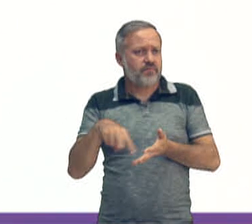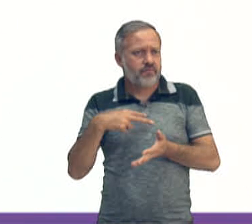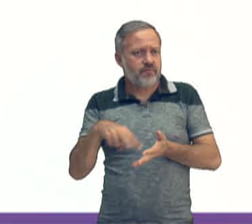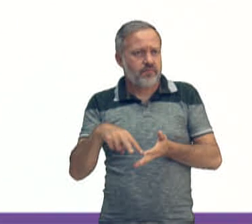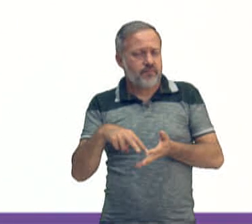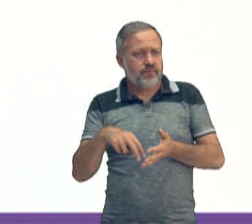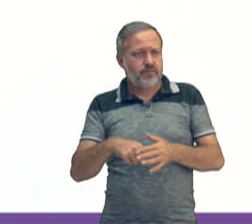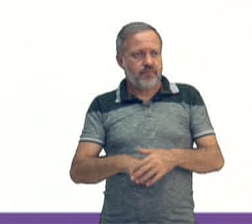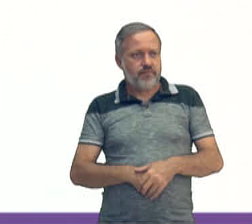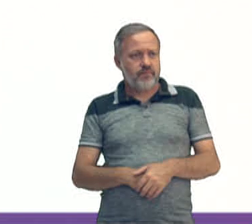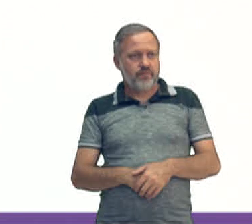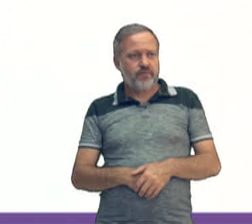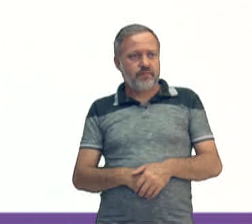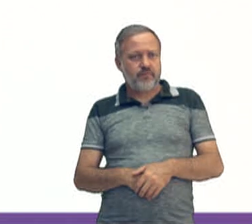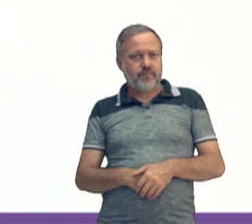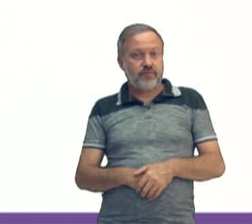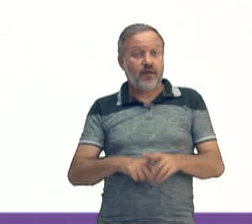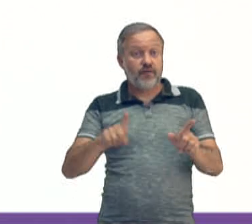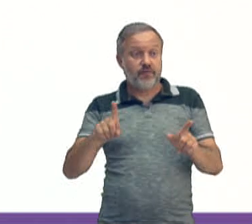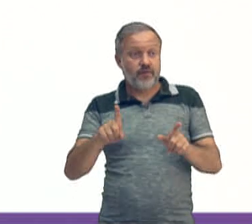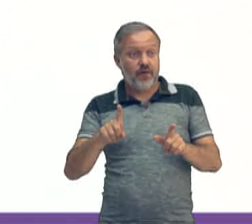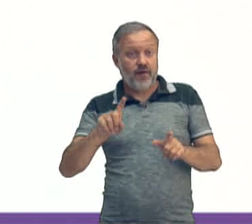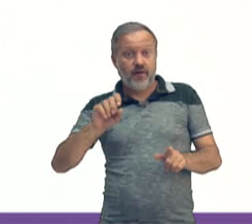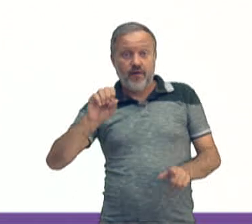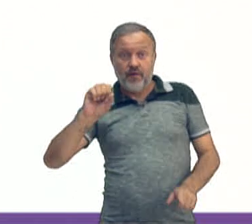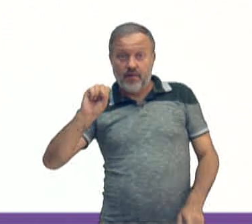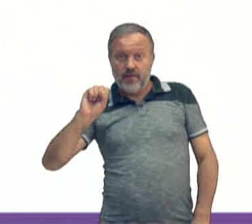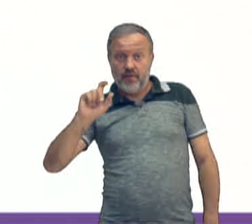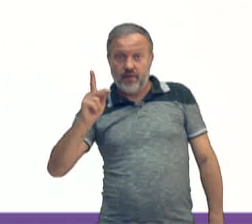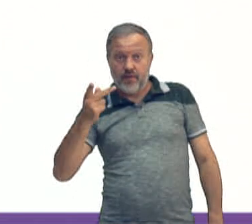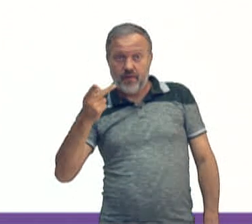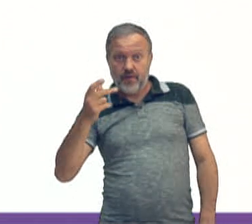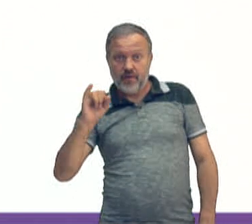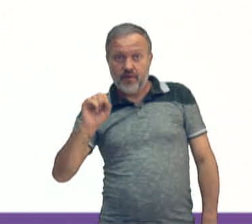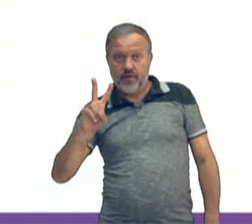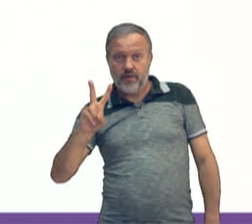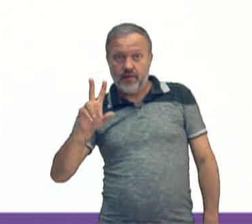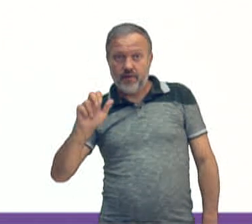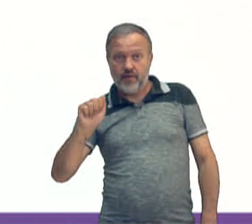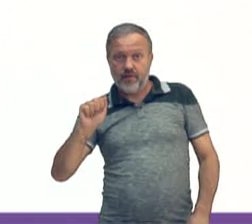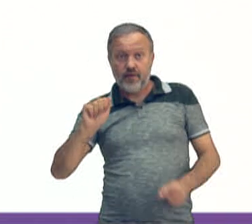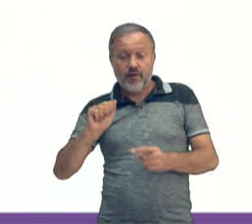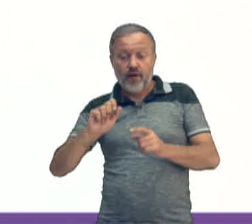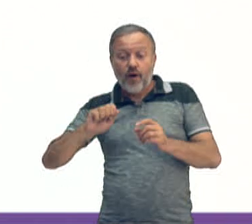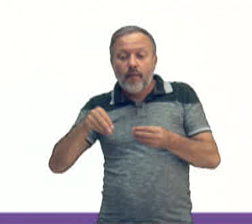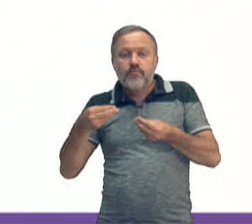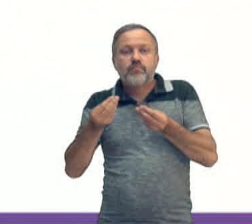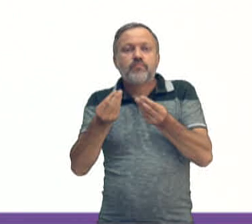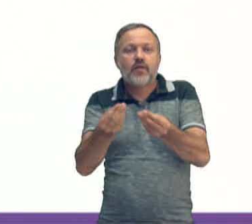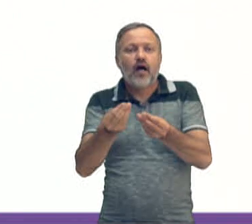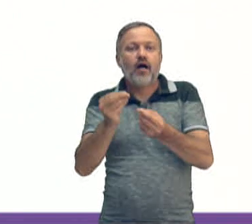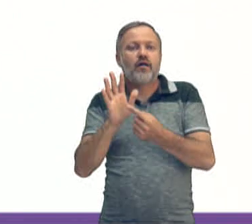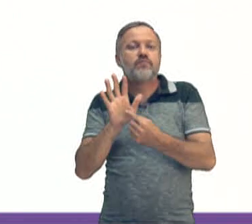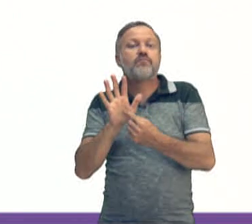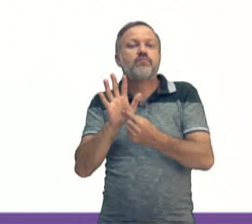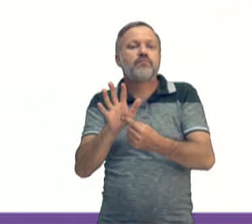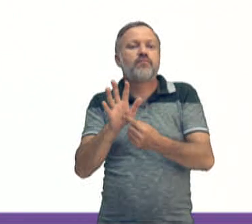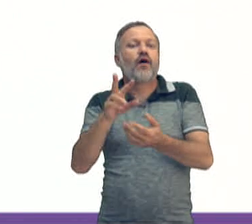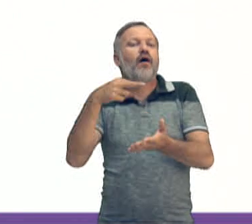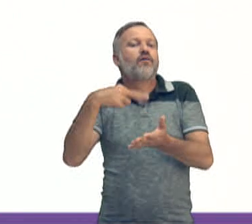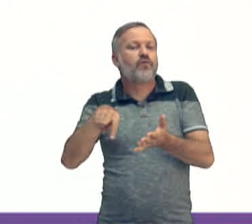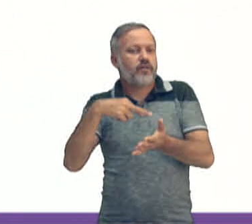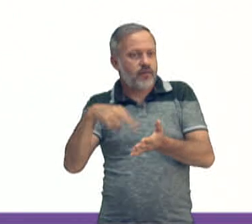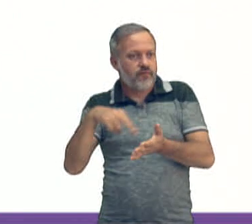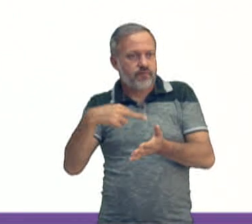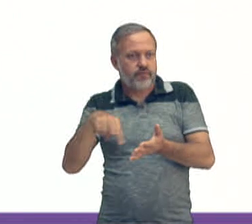dançando. Para os hinduístas, Shiva Nataraja, senhor da dança, oferece à humanidade o conhecimento sobre a dança.